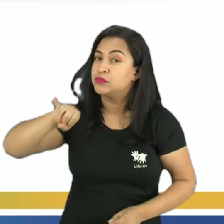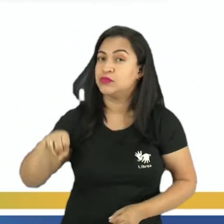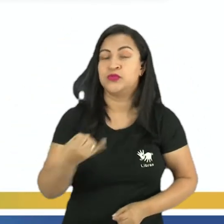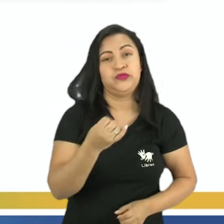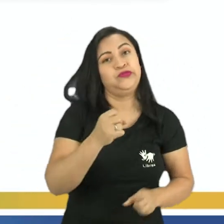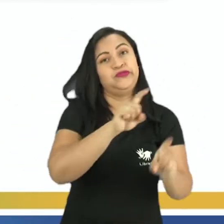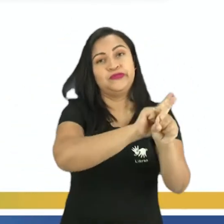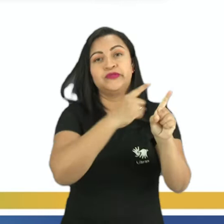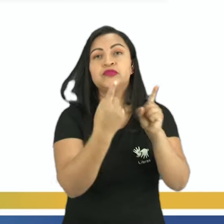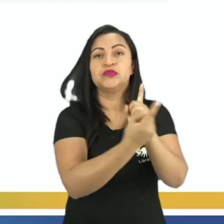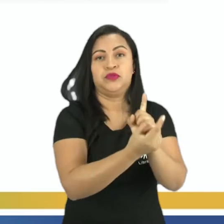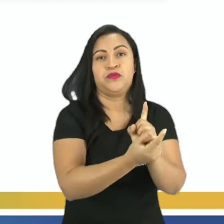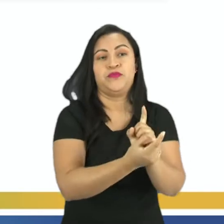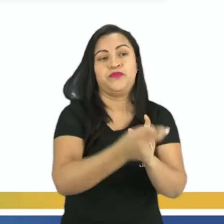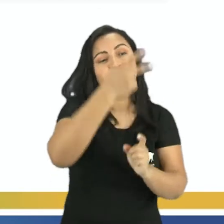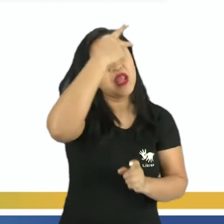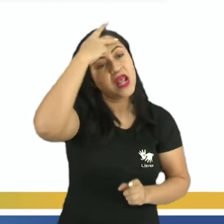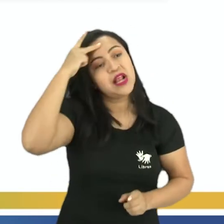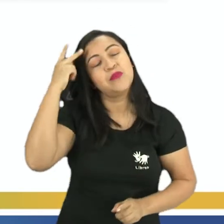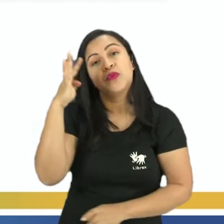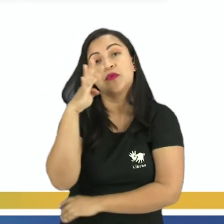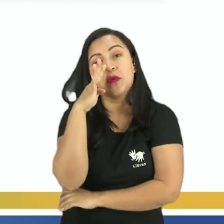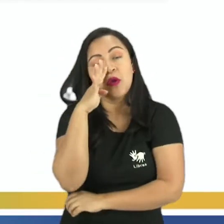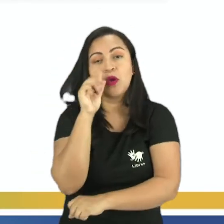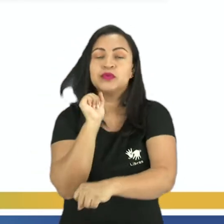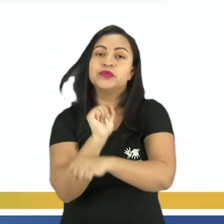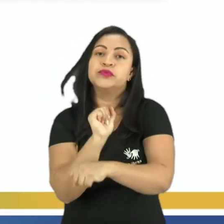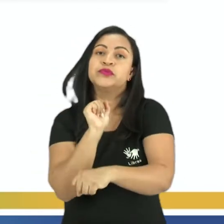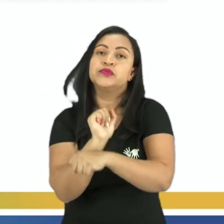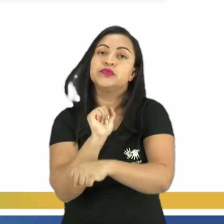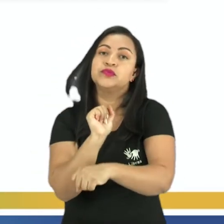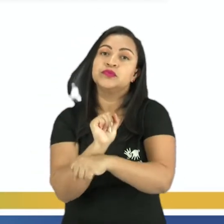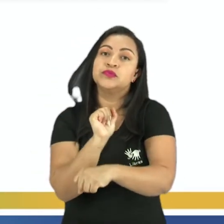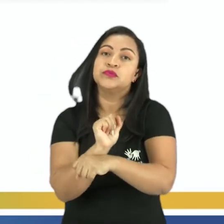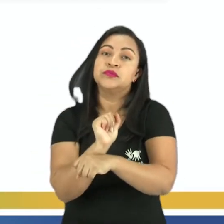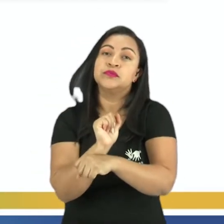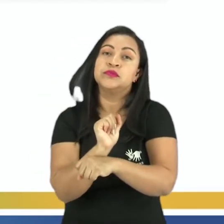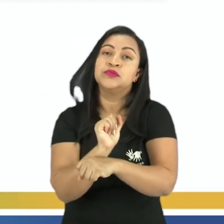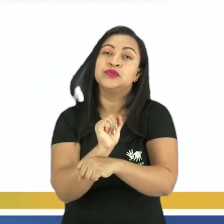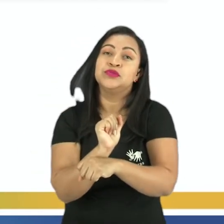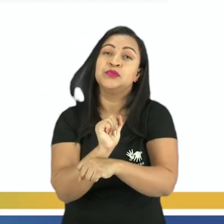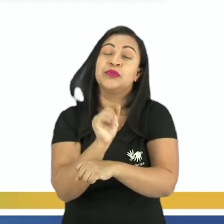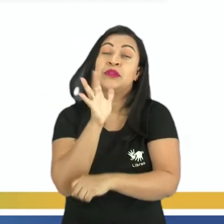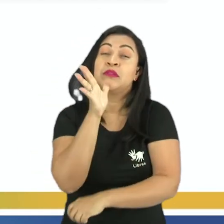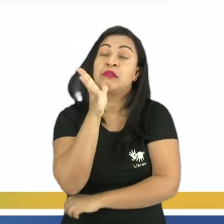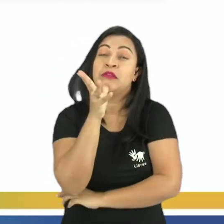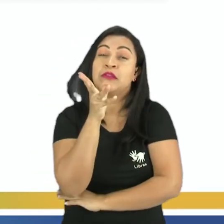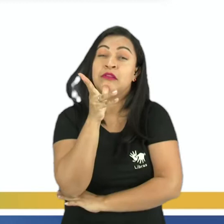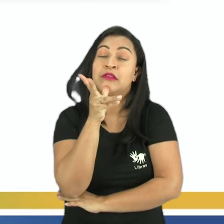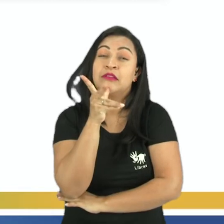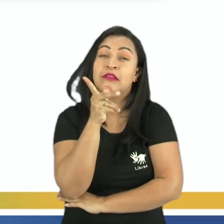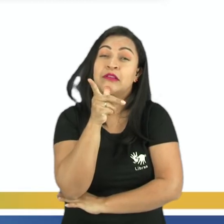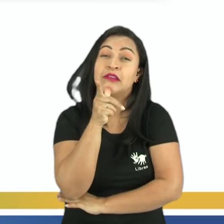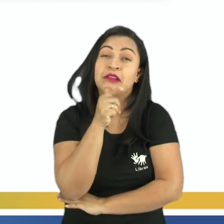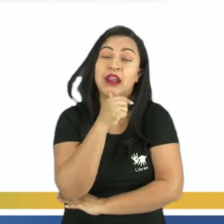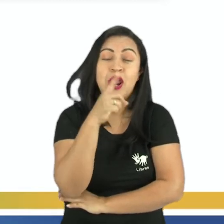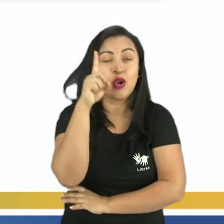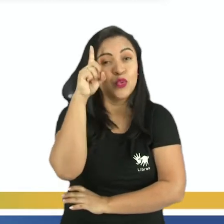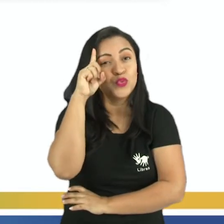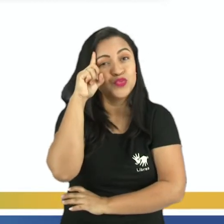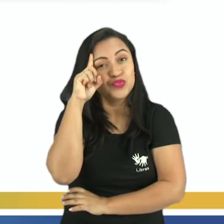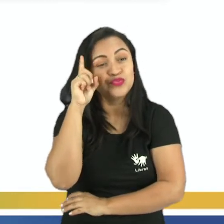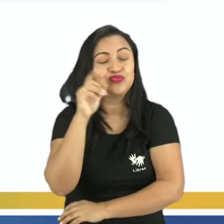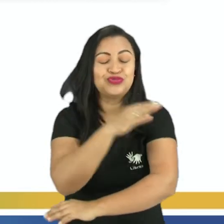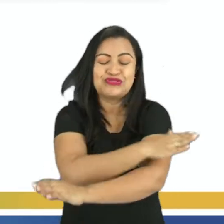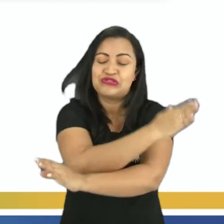Os espectadores esperavam o momento da apresentação que poderia durar um dia inteiro. E olha só,